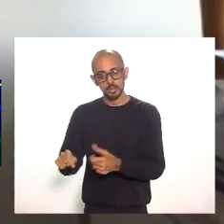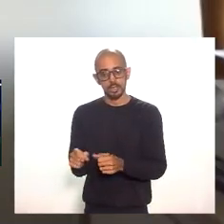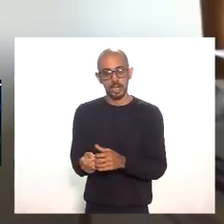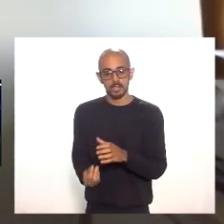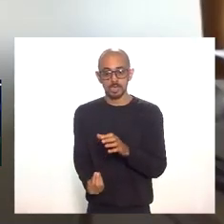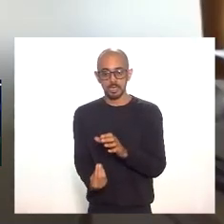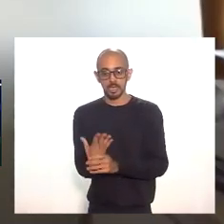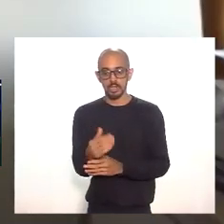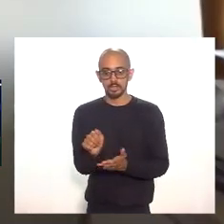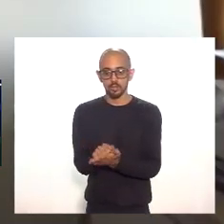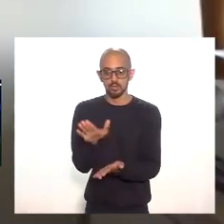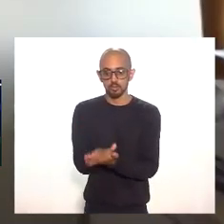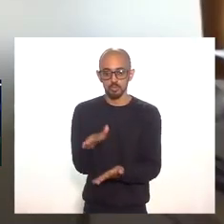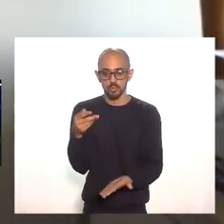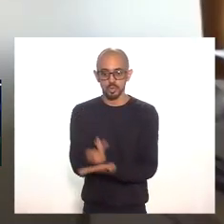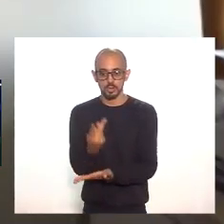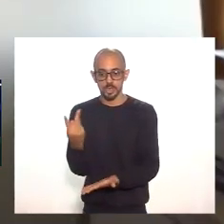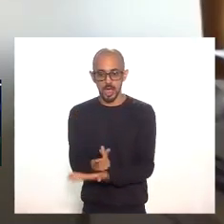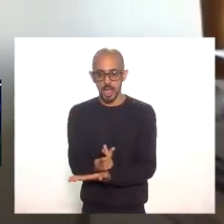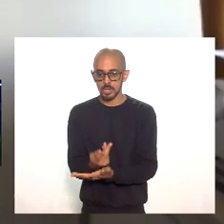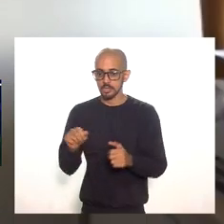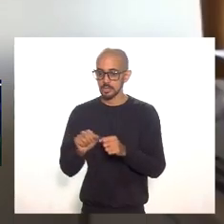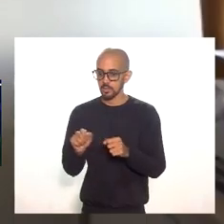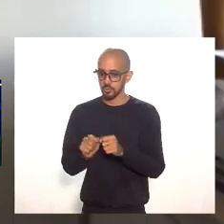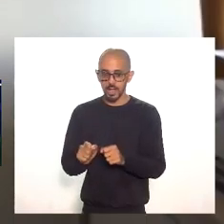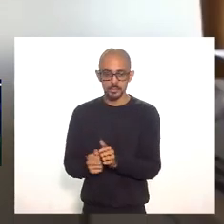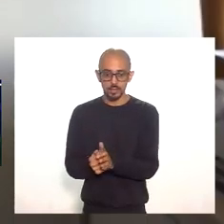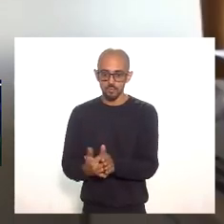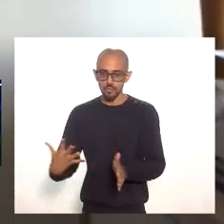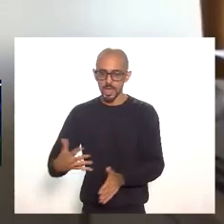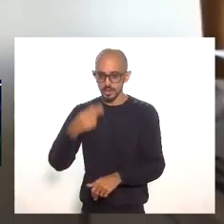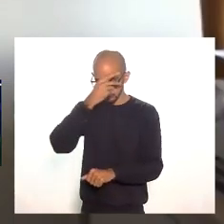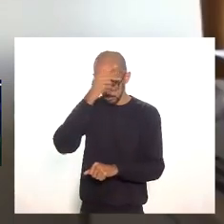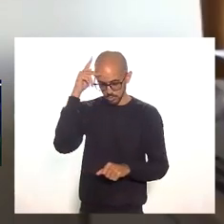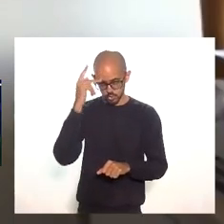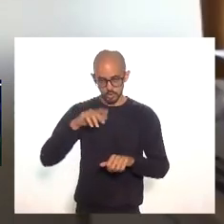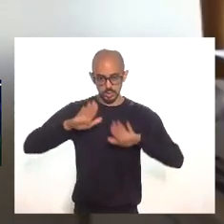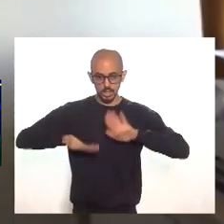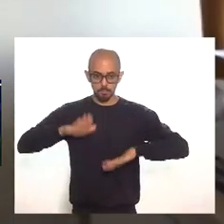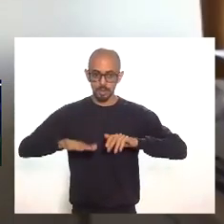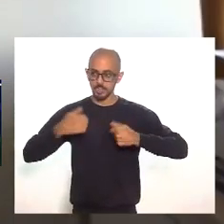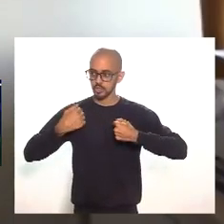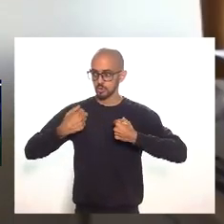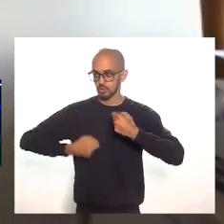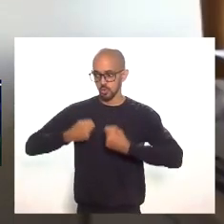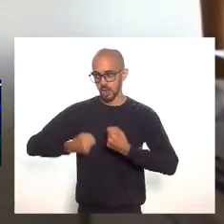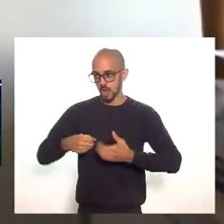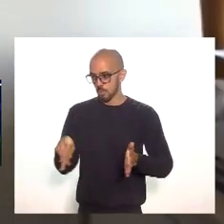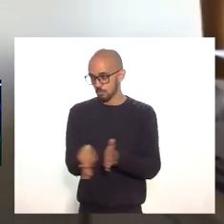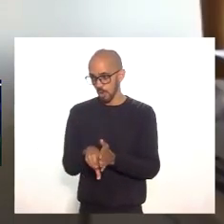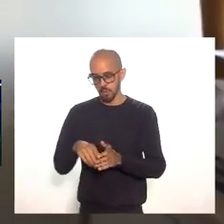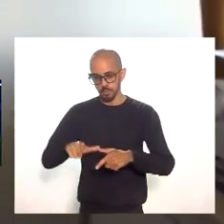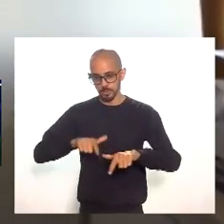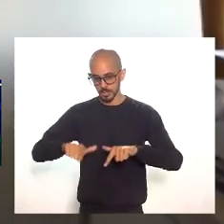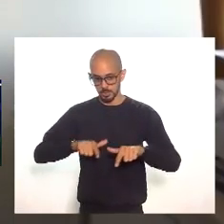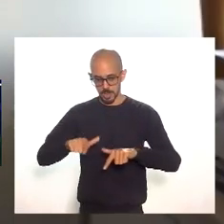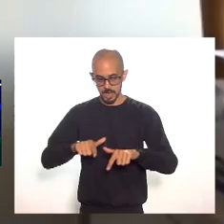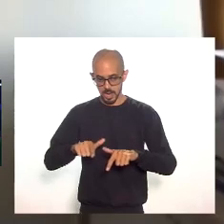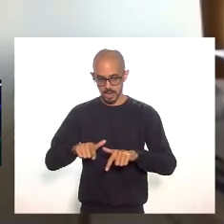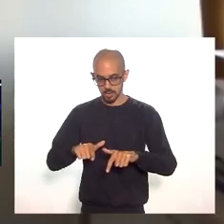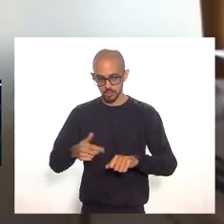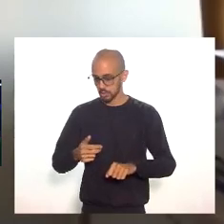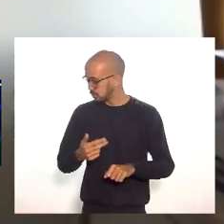diariamente milhares de pessoas que dependem do seu veículo para trabalhar. O que não falta é crime no